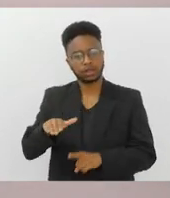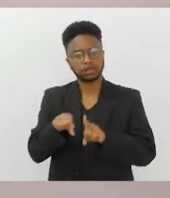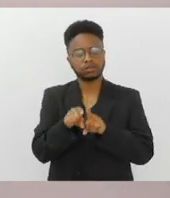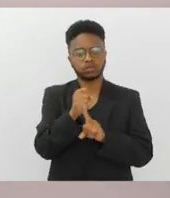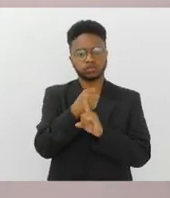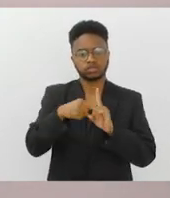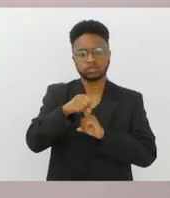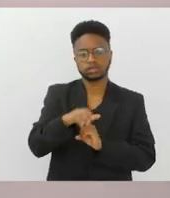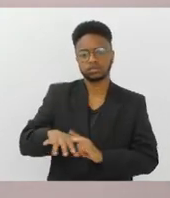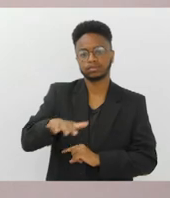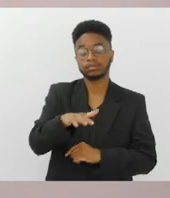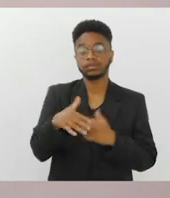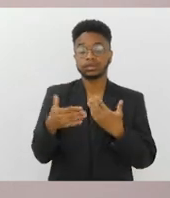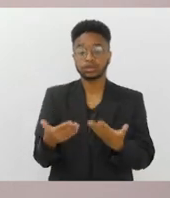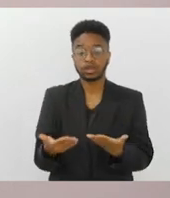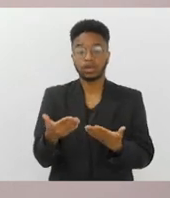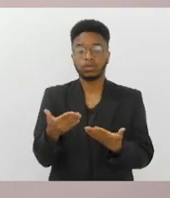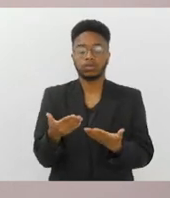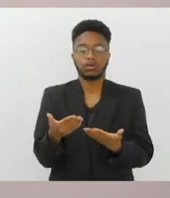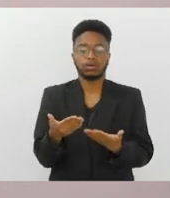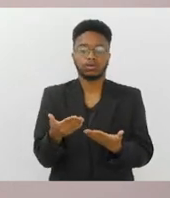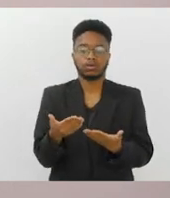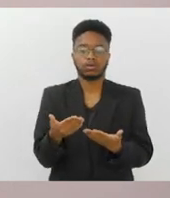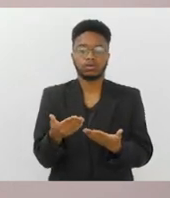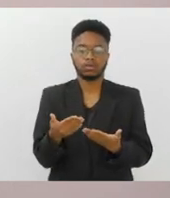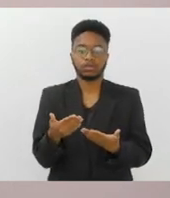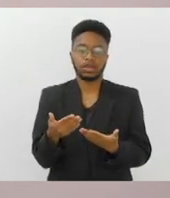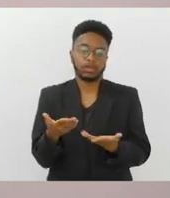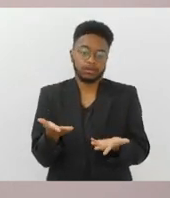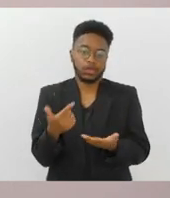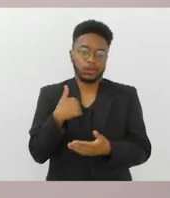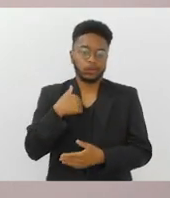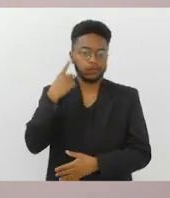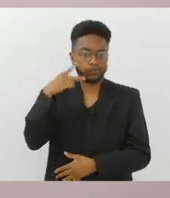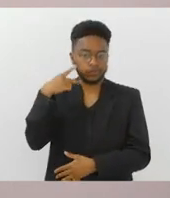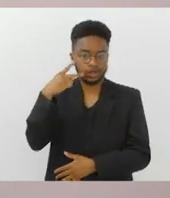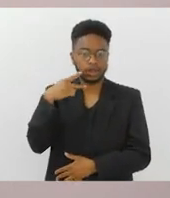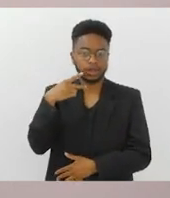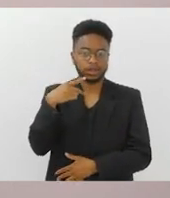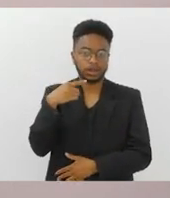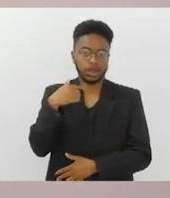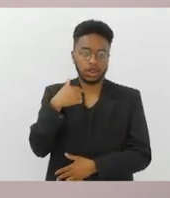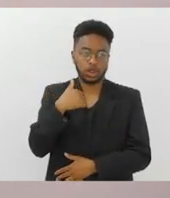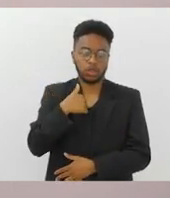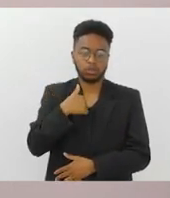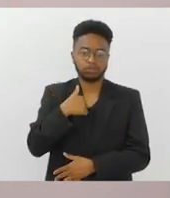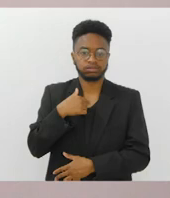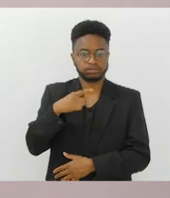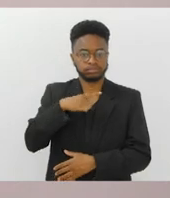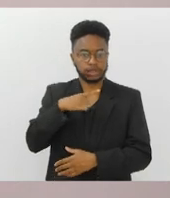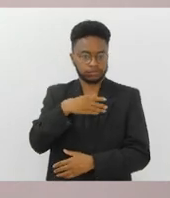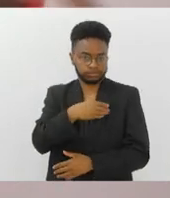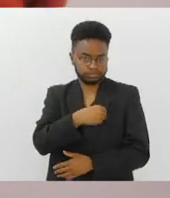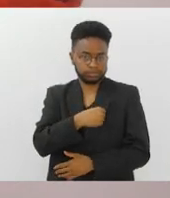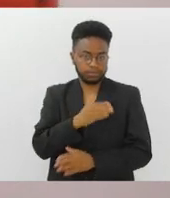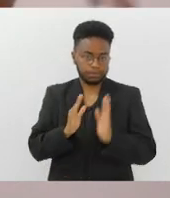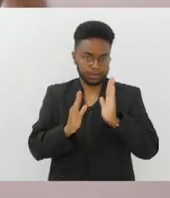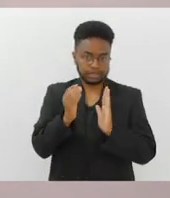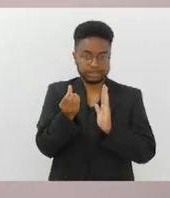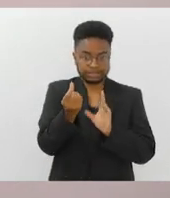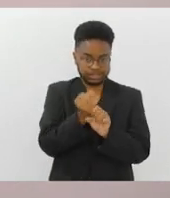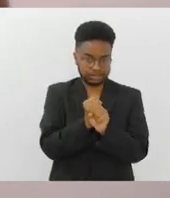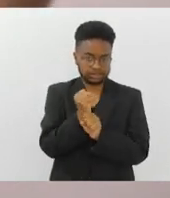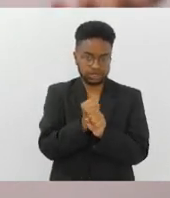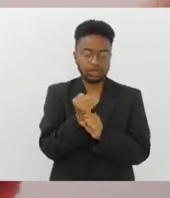E aí você chega como vereadora da Câmara depois de ter sido uma criança amamentada por 6 anos, com toda essa